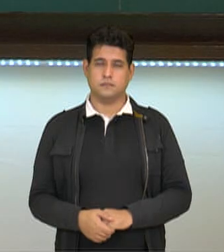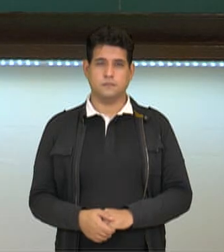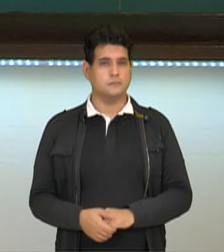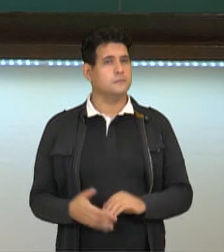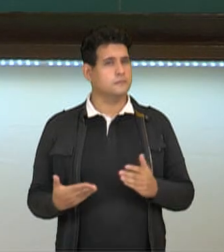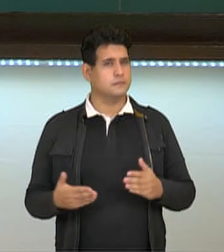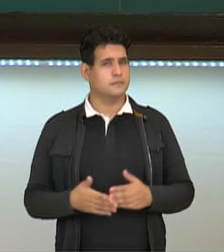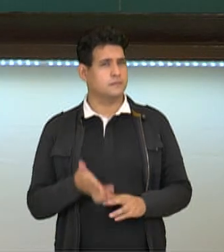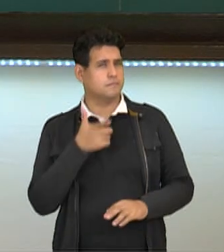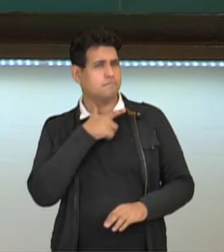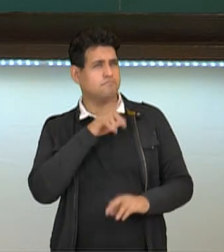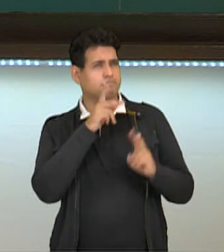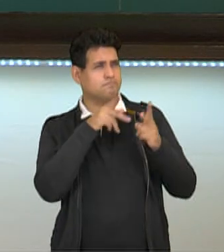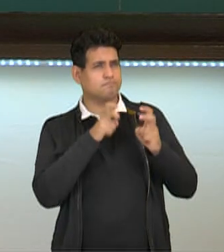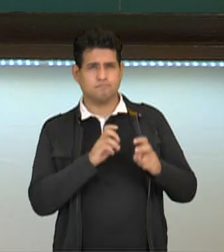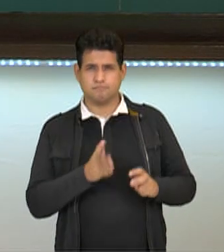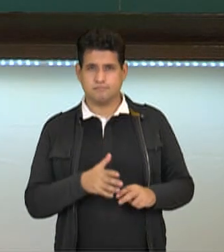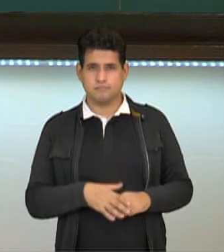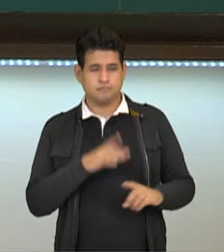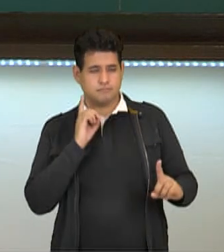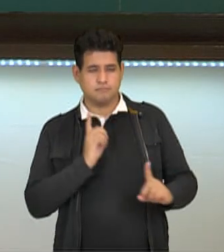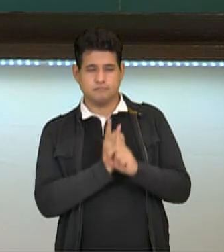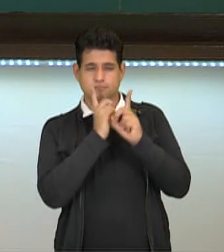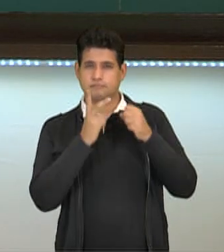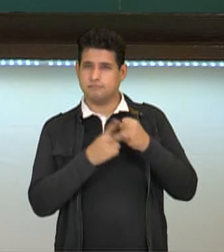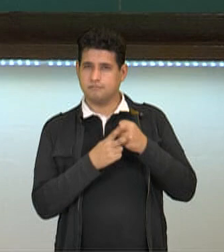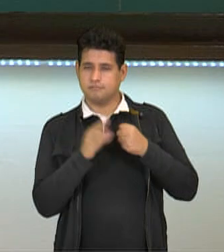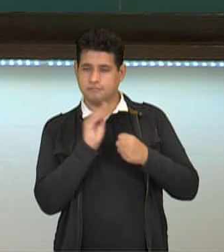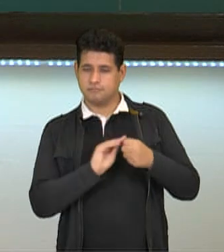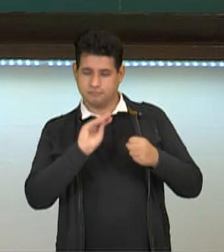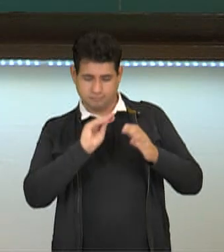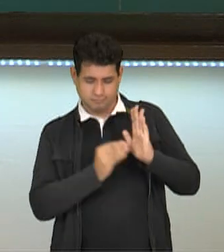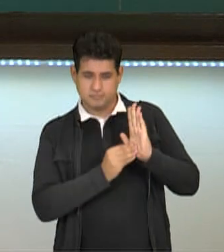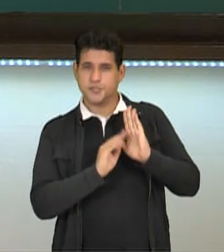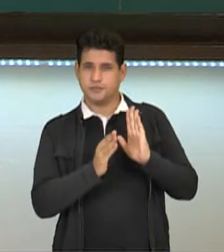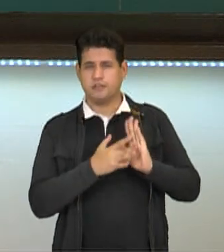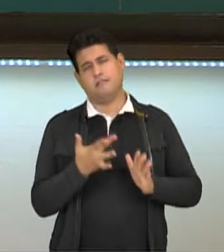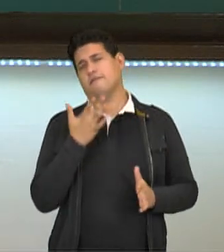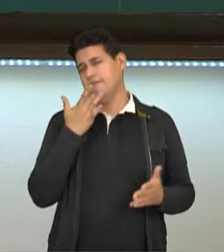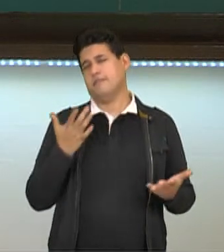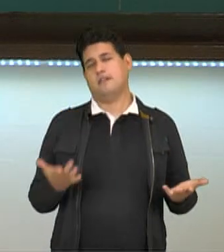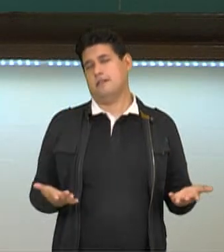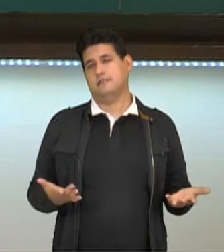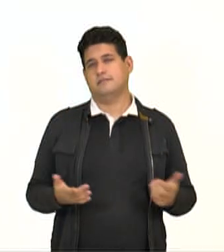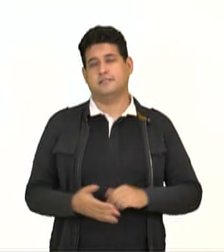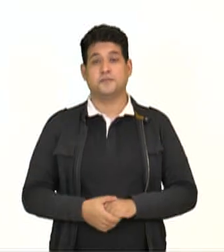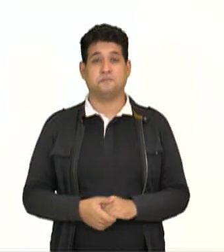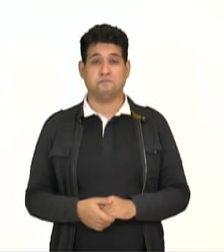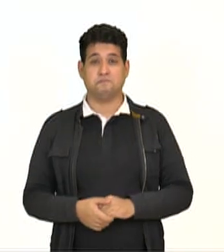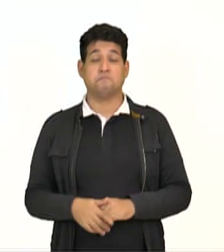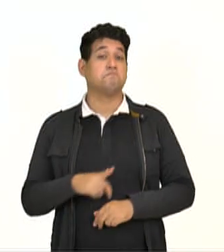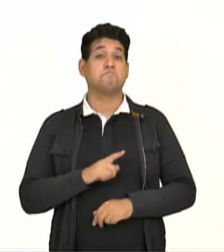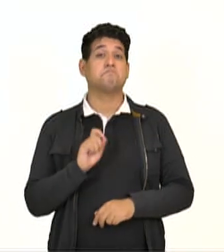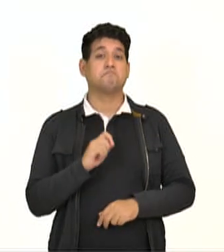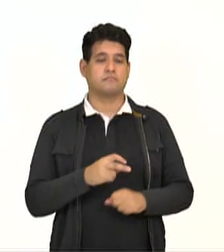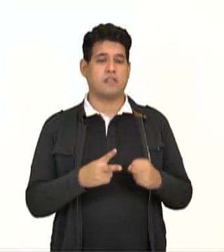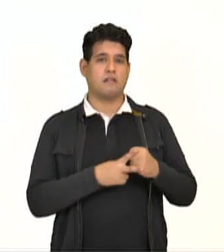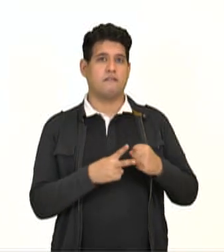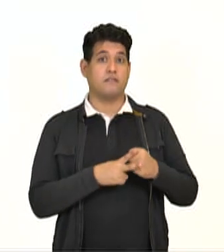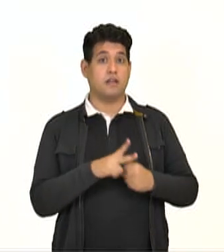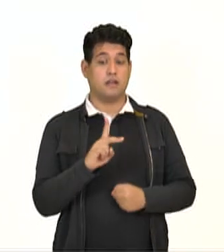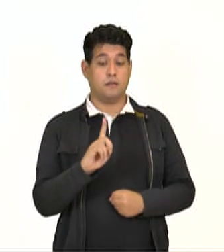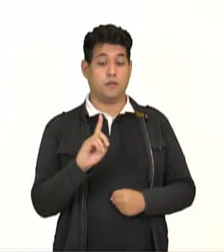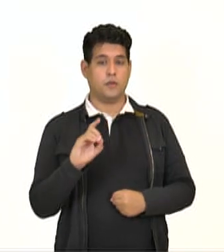E aí, conseguiu identificar? Conseguiu achar um verbo para colocar ali? Tava fácil, né, gente? Vamos lá, ó. Nós temos o verbo